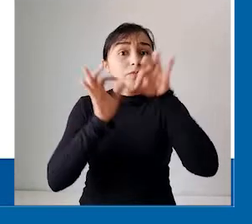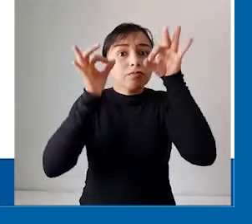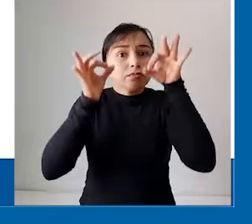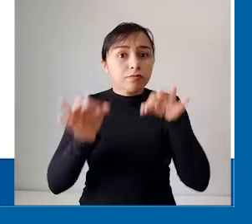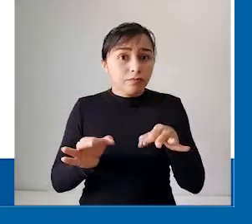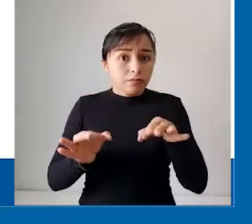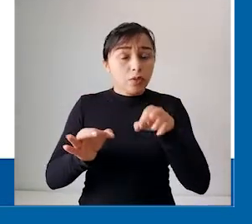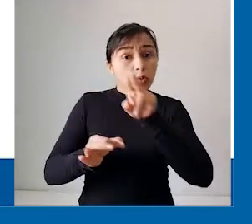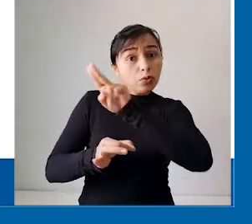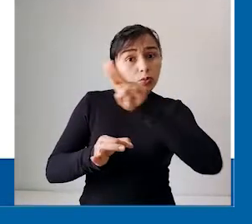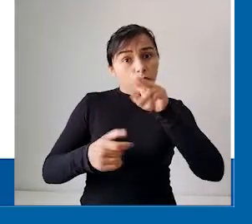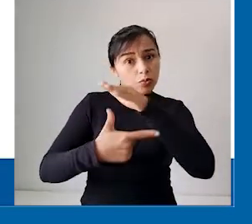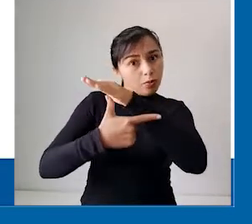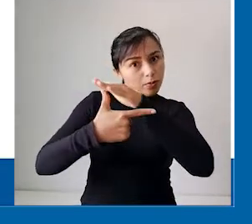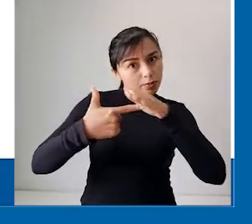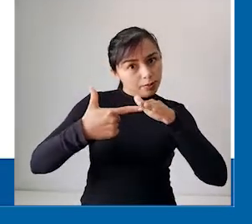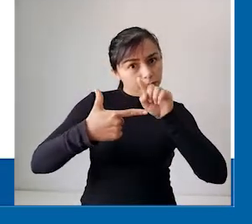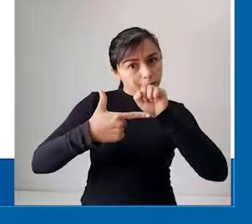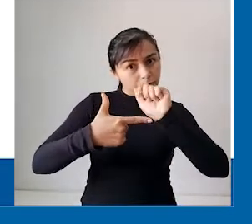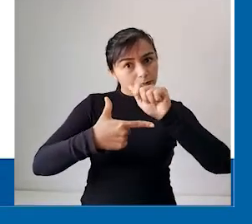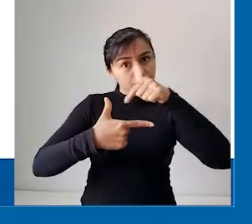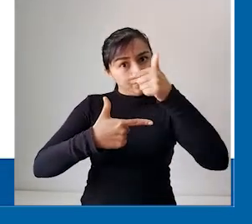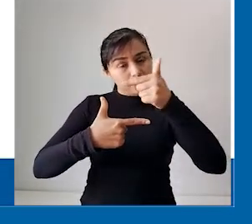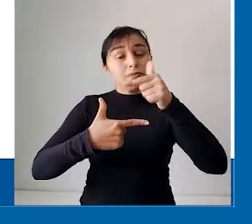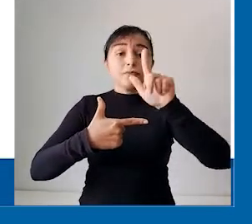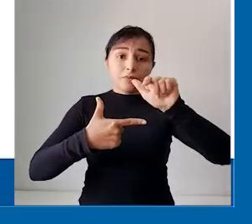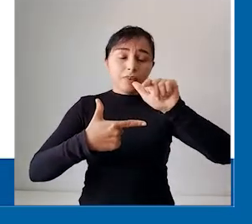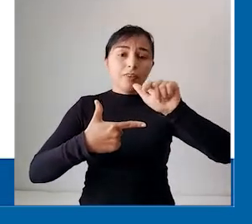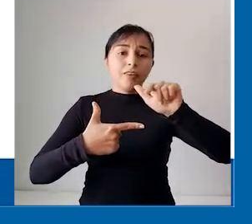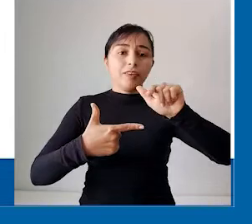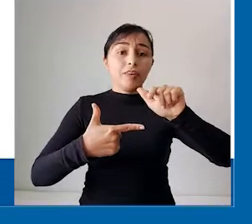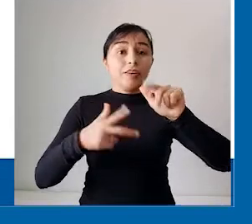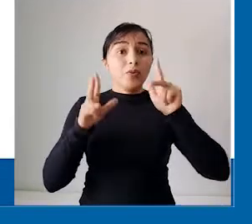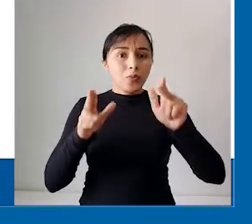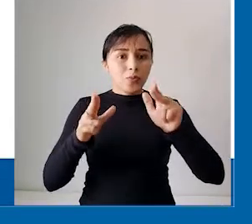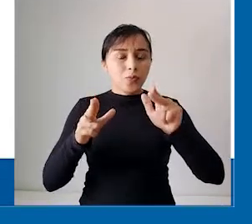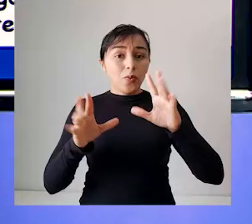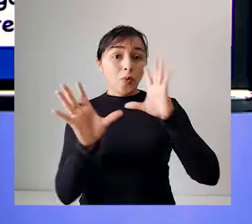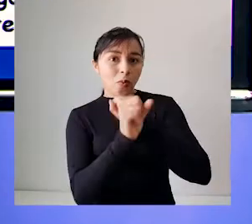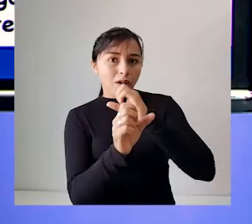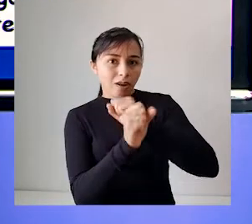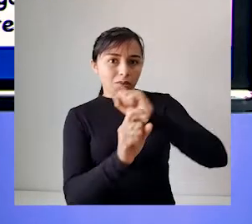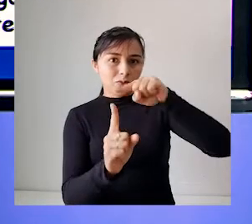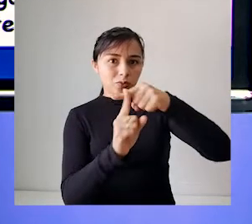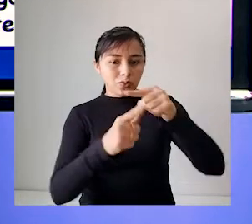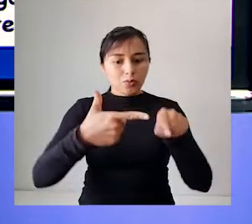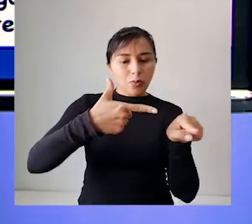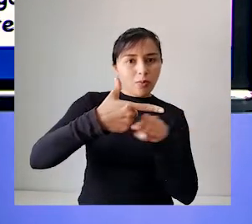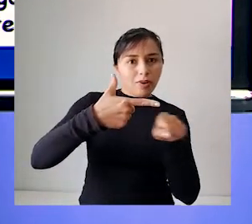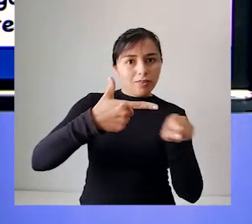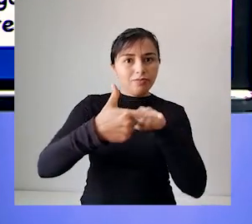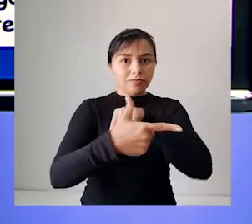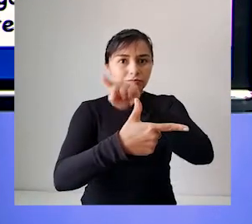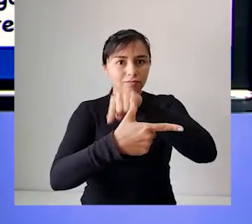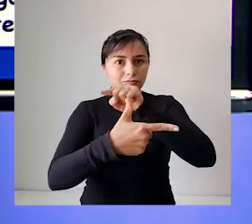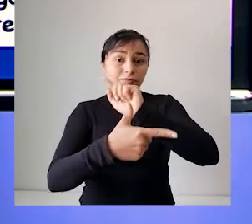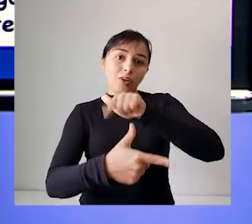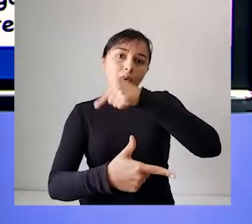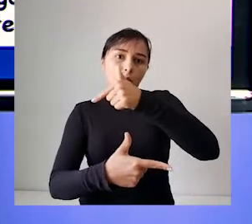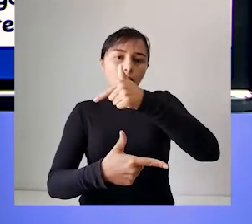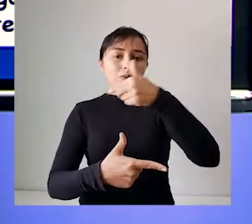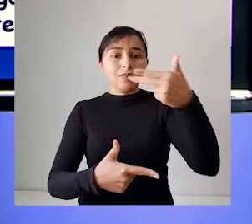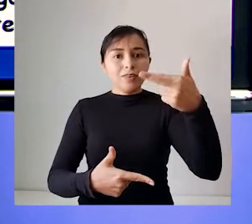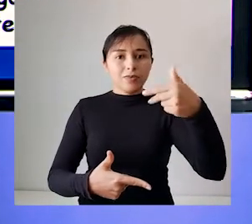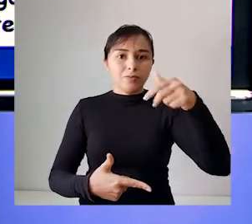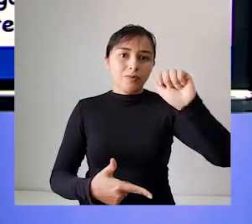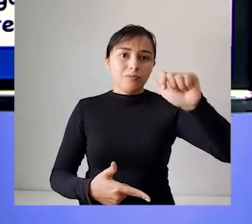a gente viu que a hipotenusa ao quadrado é igual cateto ao quadrado mais cateto ao quadrado. E aí a gente vê